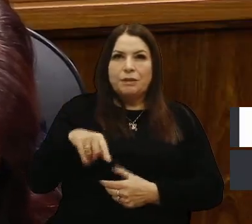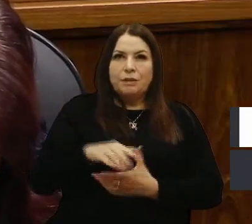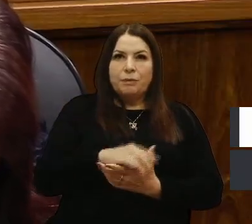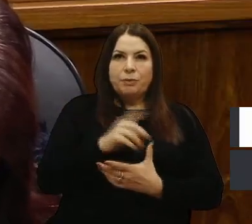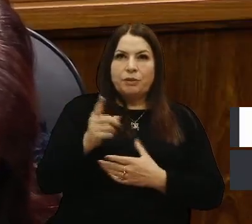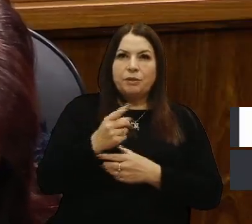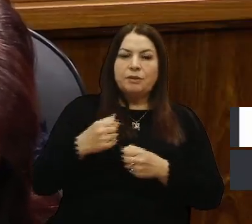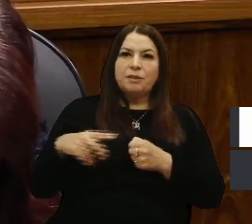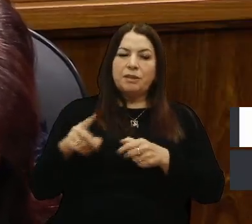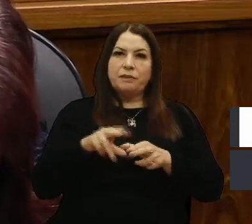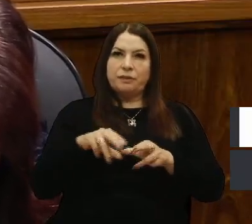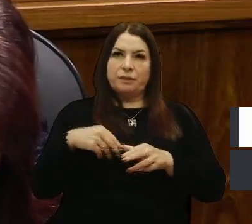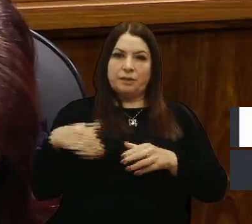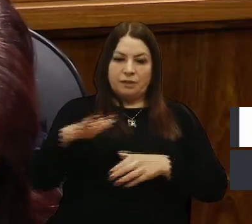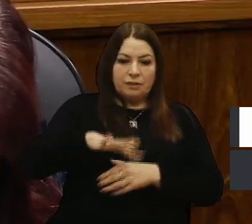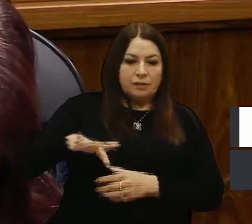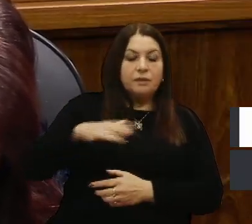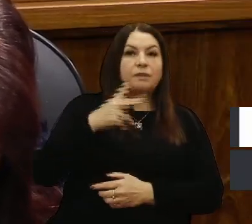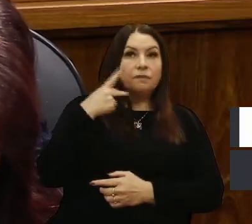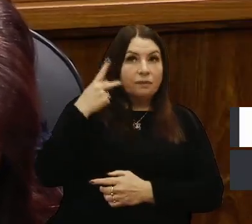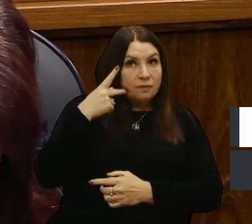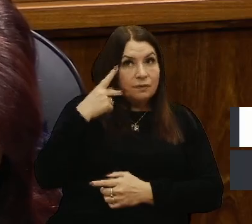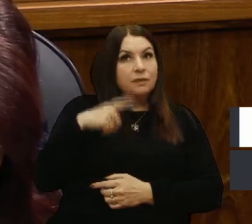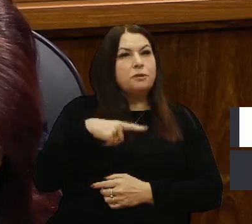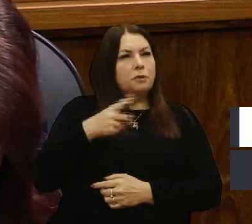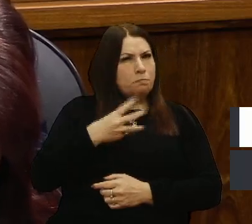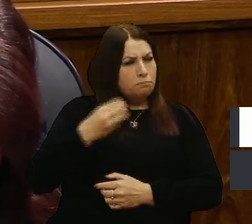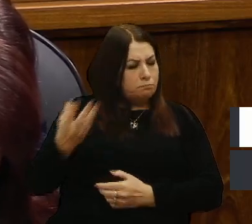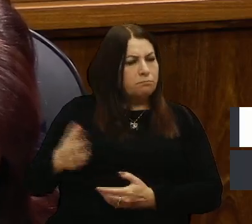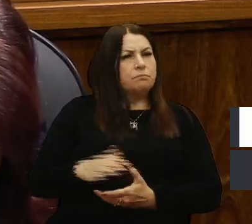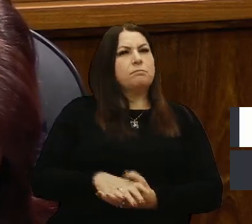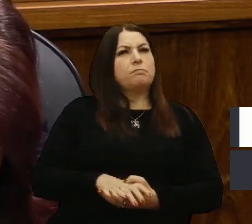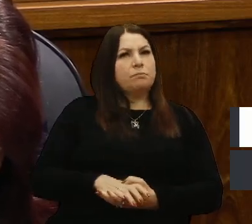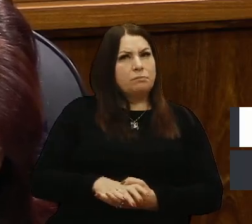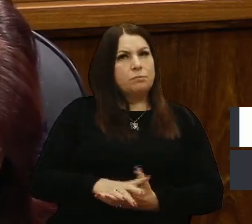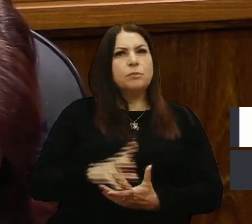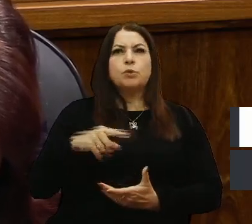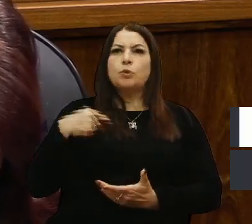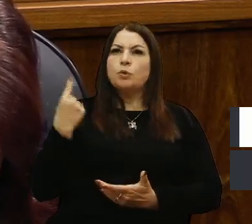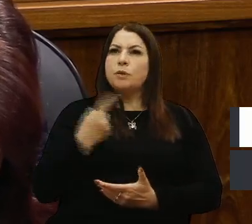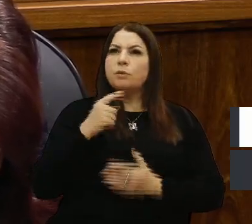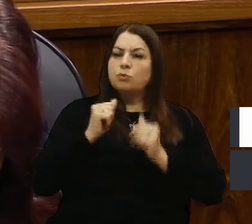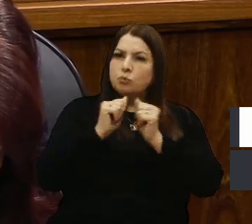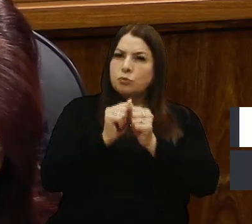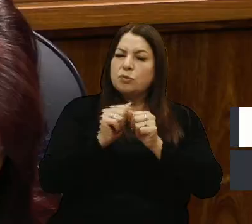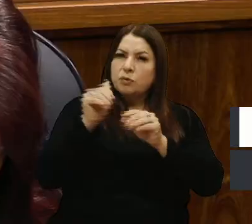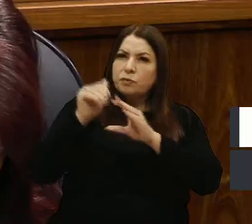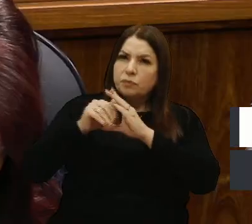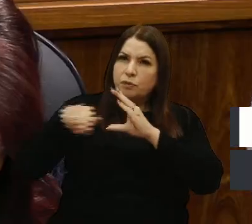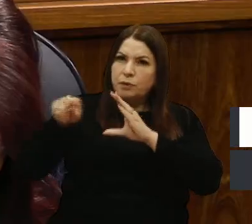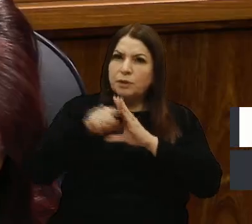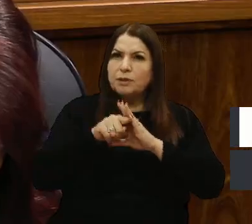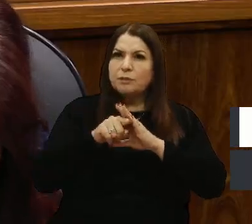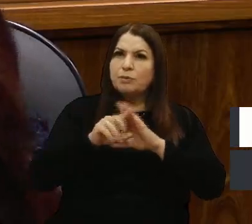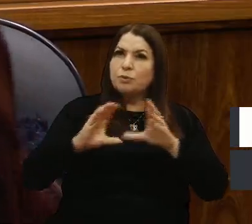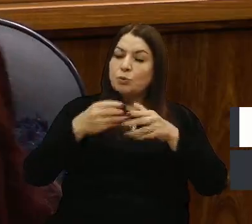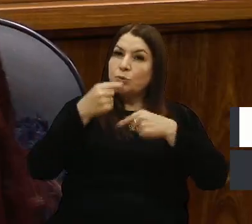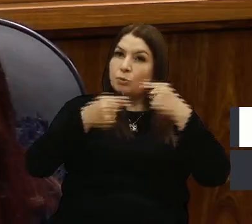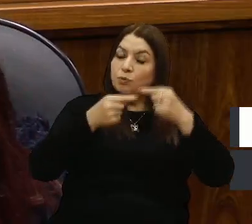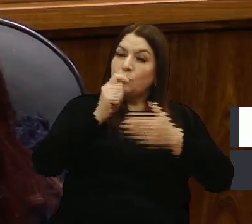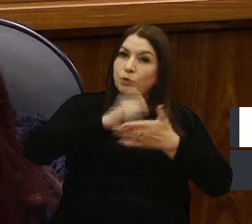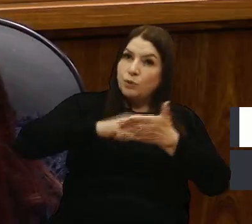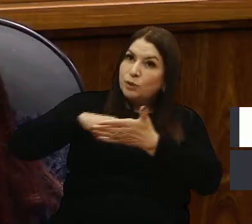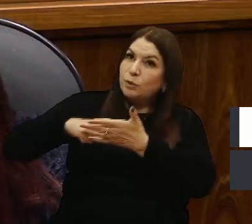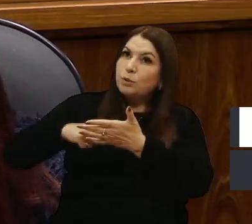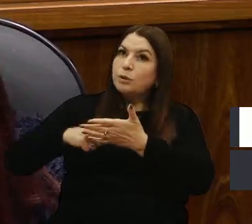cenário político. Mas tem, e tem muito. Então, nós estarmos votando uma frente parlamentar que foi assinada